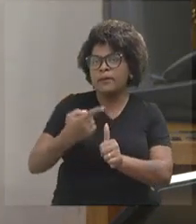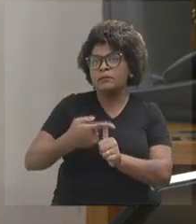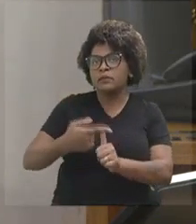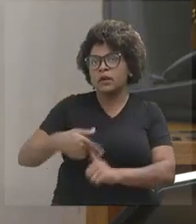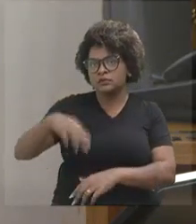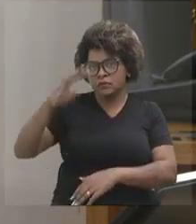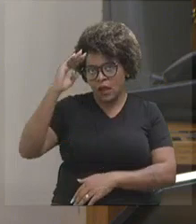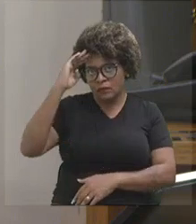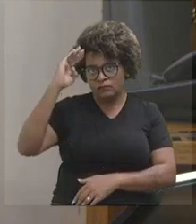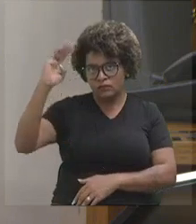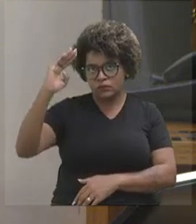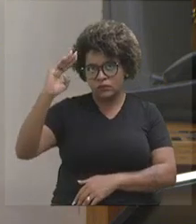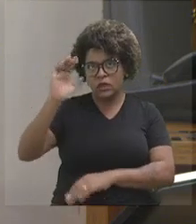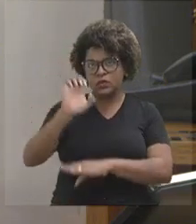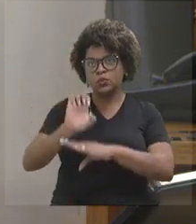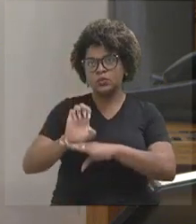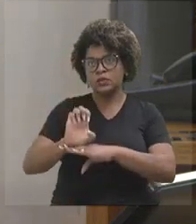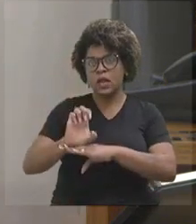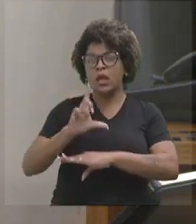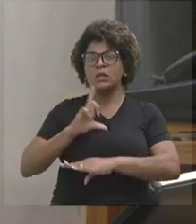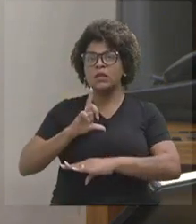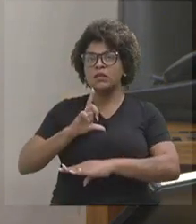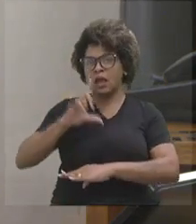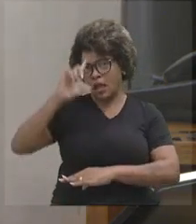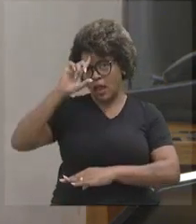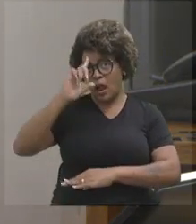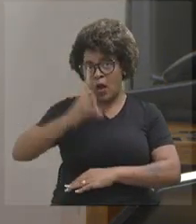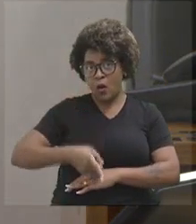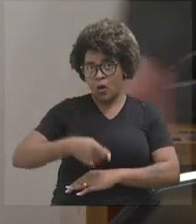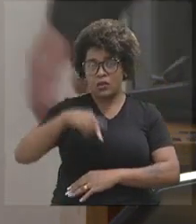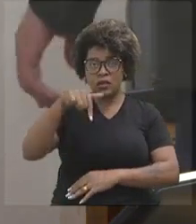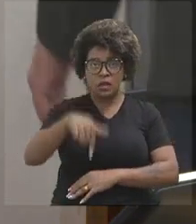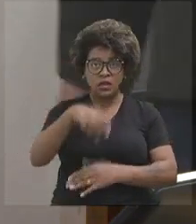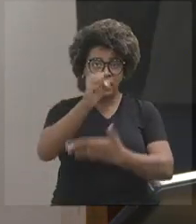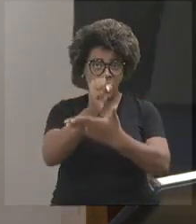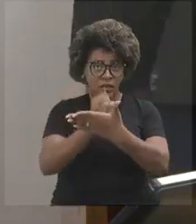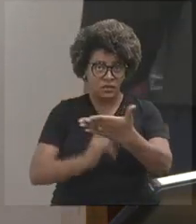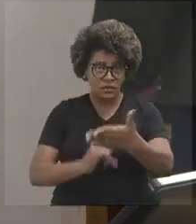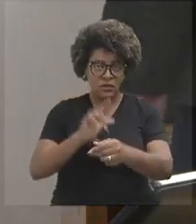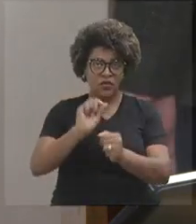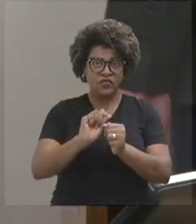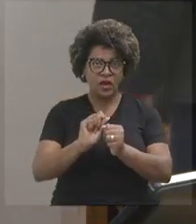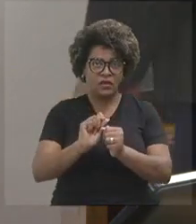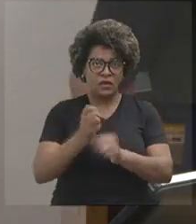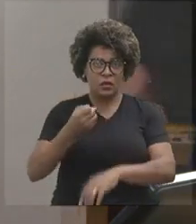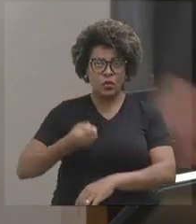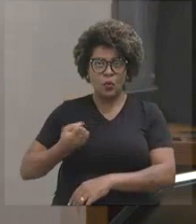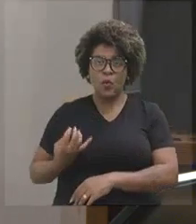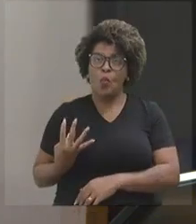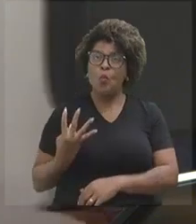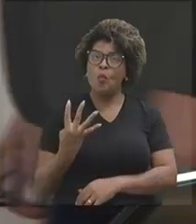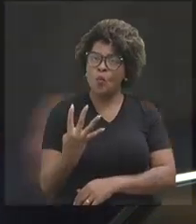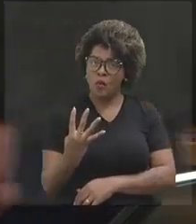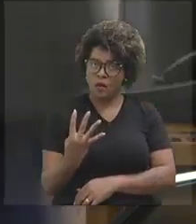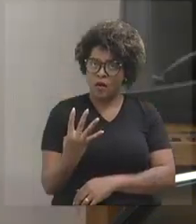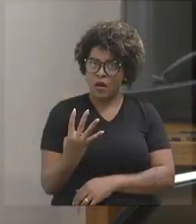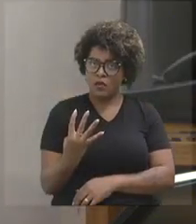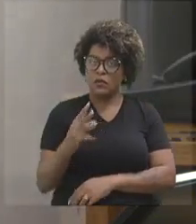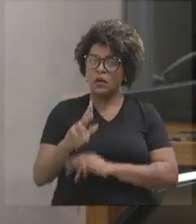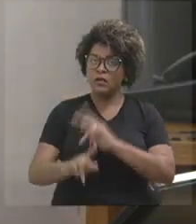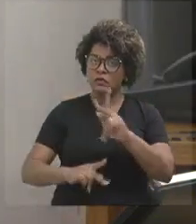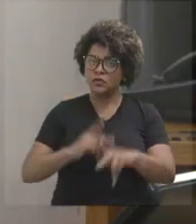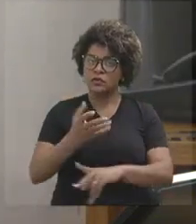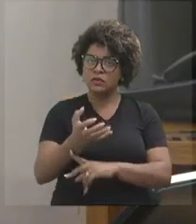a ordem de interpelação seguirá a ordem de inscrição. Quatro, os parlamentares que desejaram fazer uso da